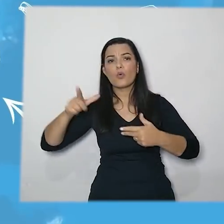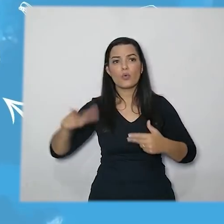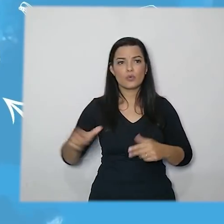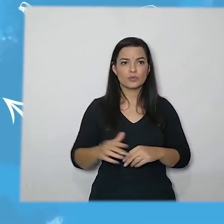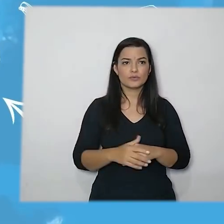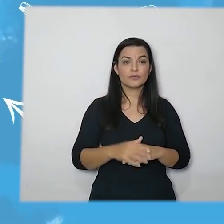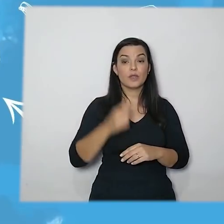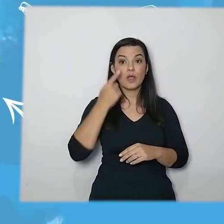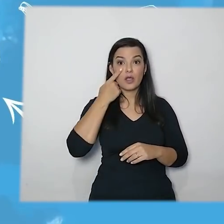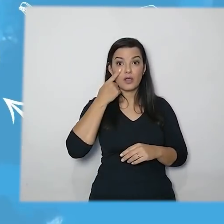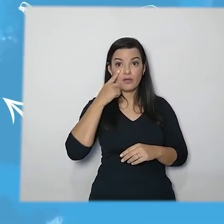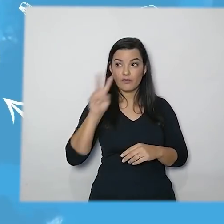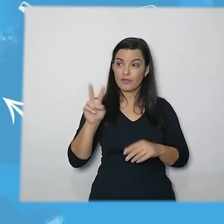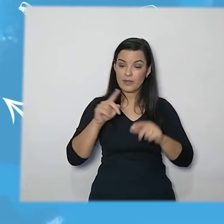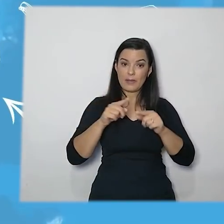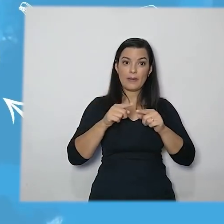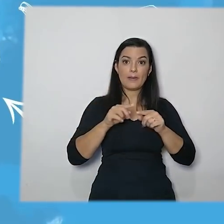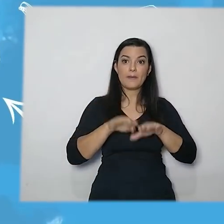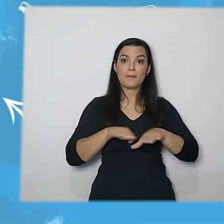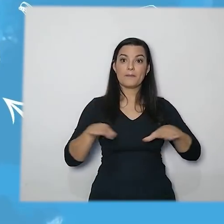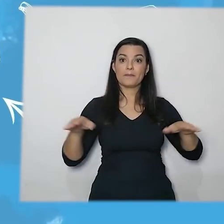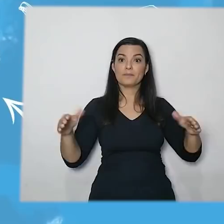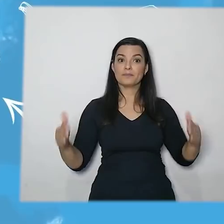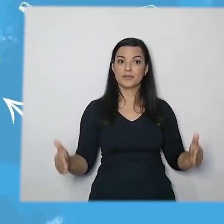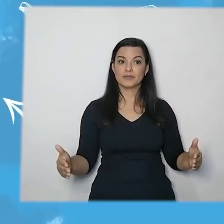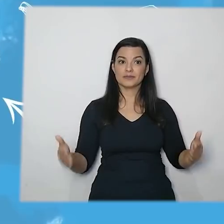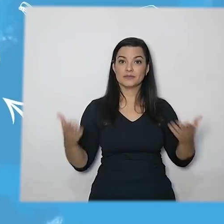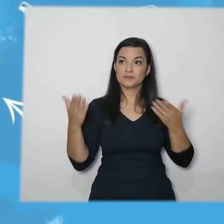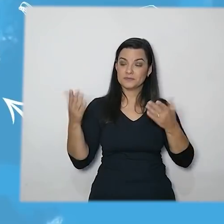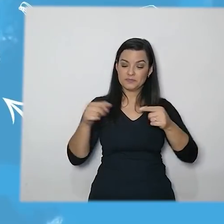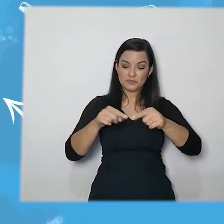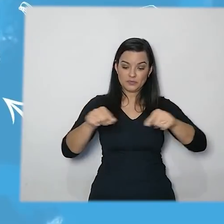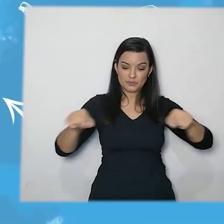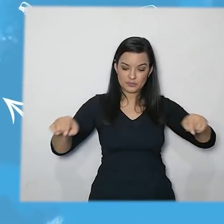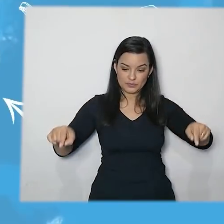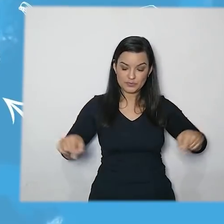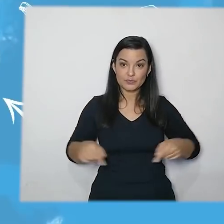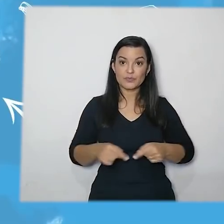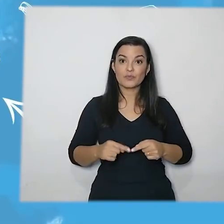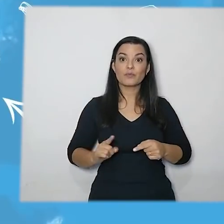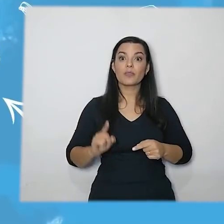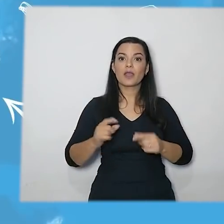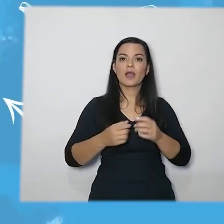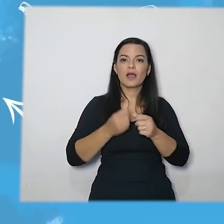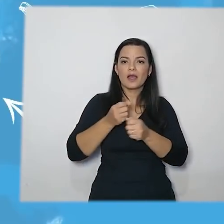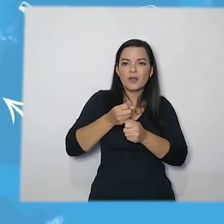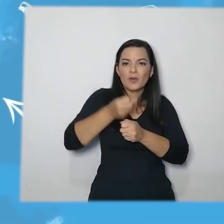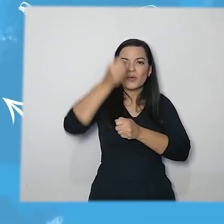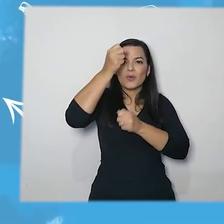formato dessa mesa. E o topo desse guarda-sol?